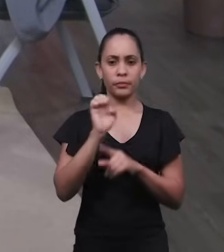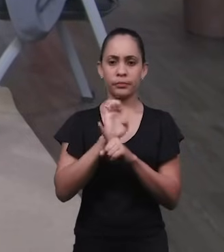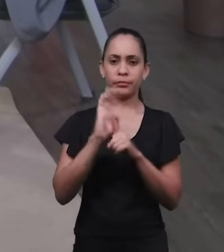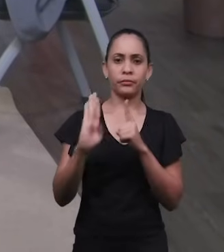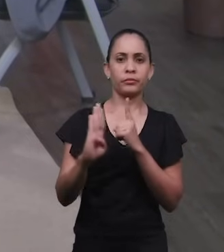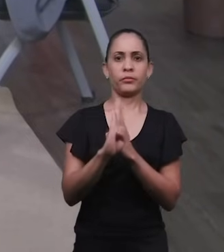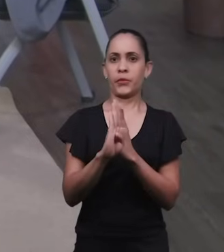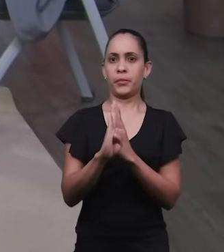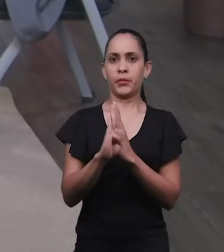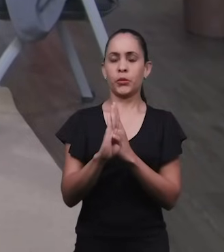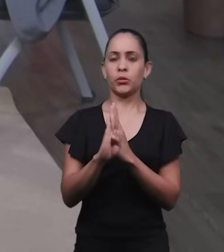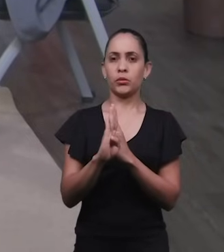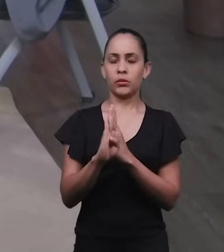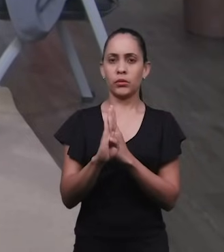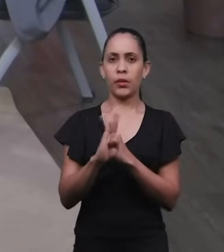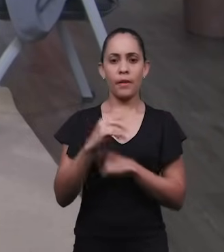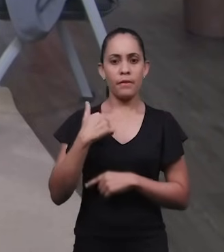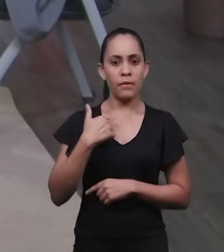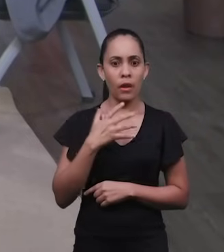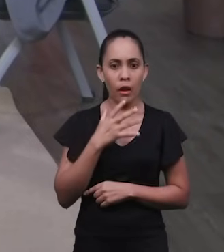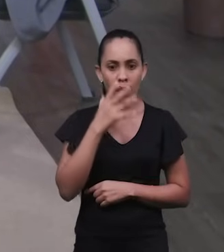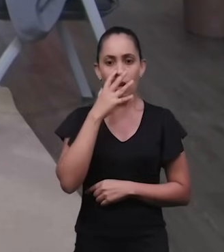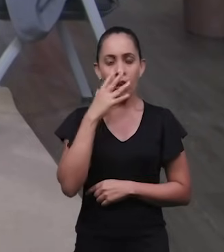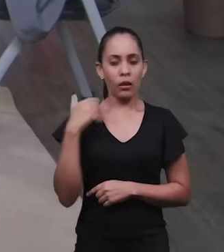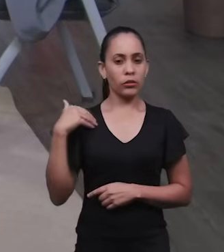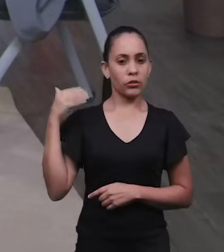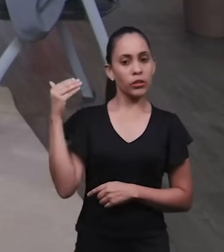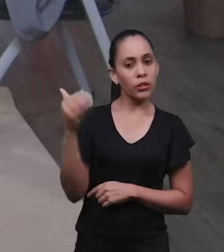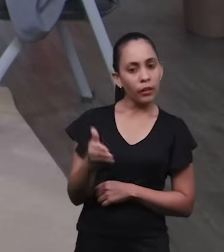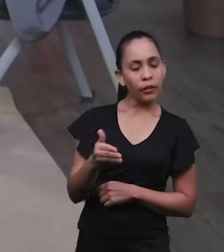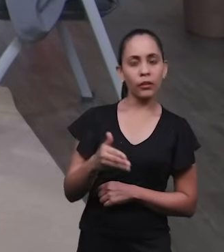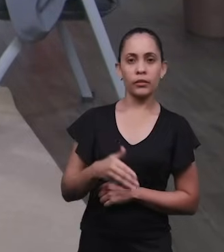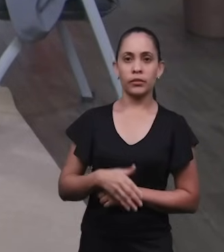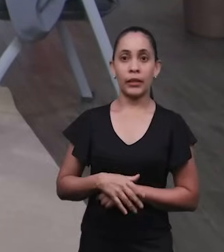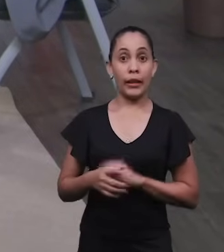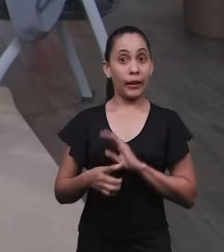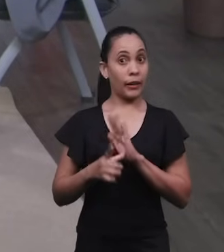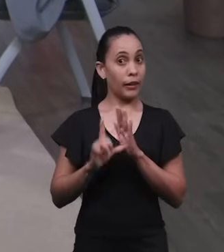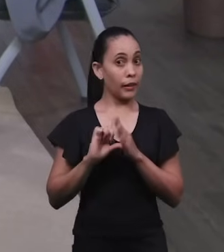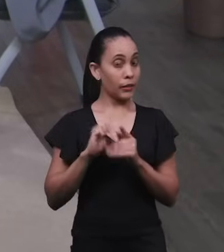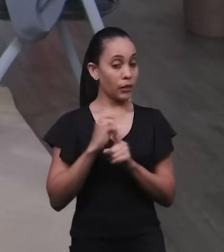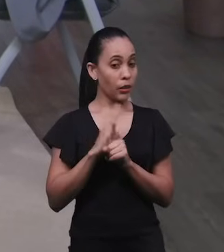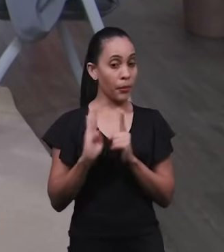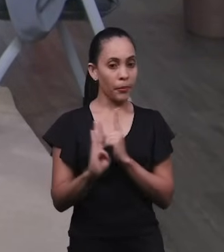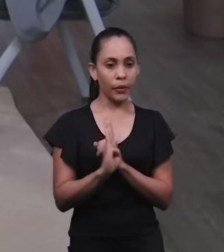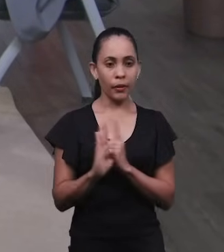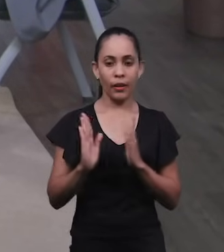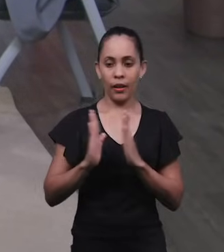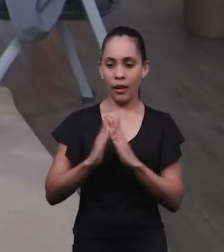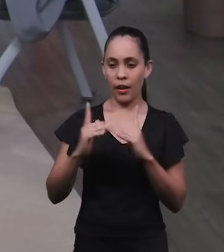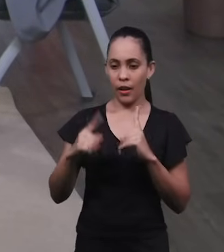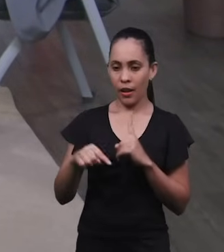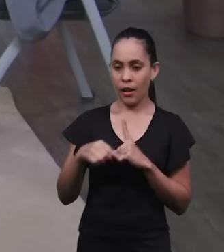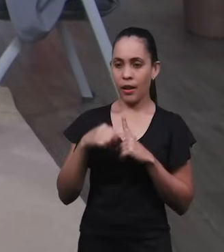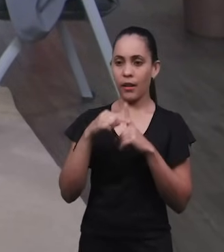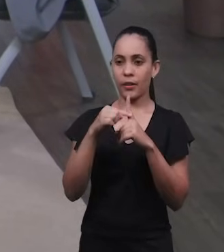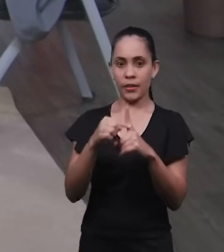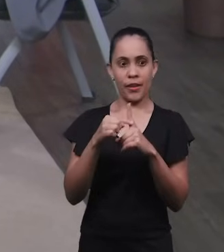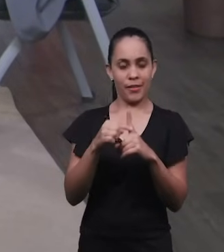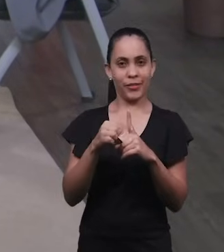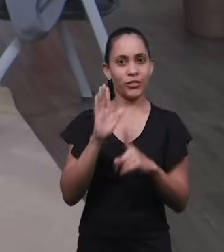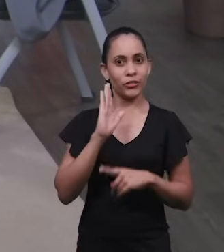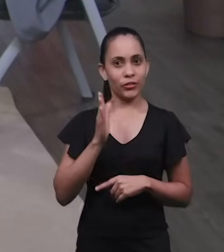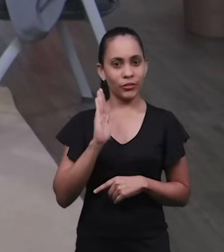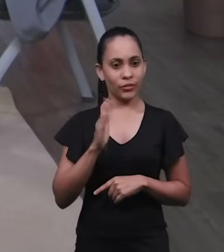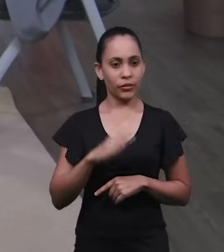na escola bíblica no domingo. Para minha surpresa, quando eu cheguei na escola bíblica, antes da escola bíblica, a igreja fez um... Eu